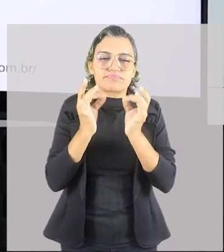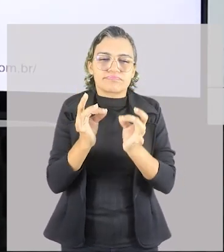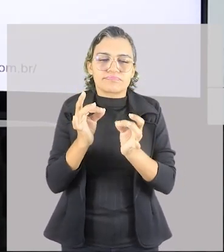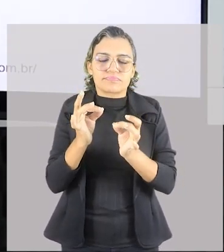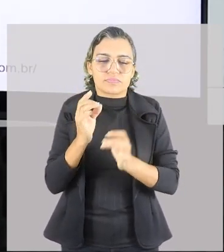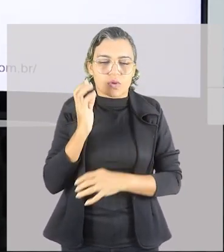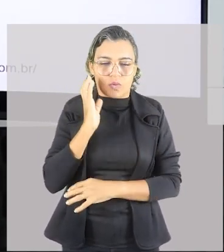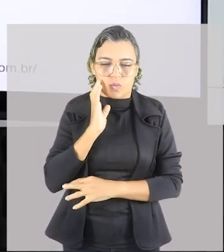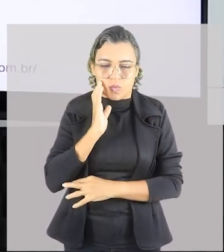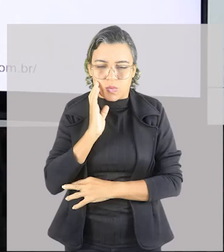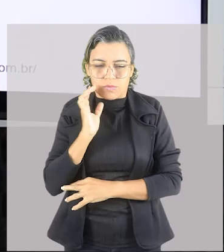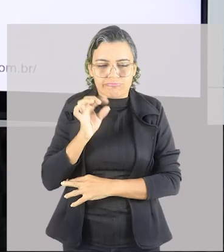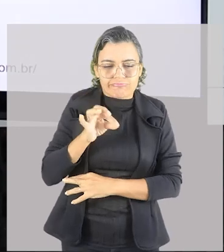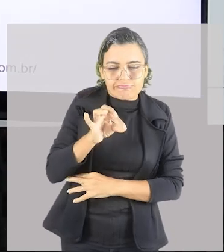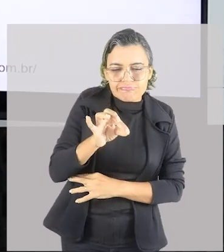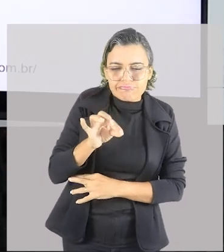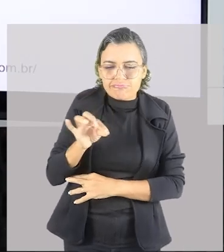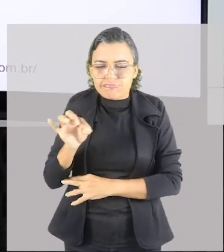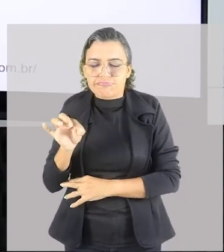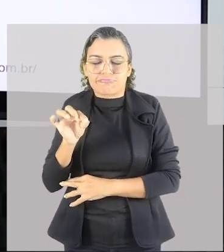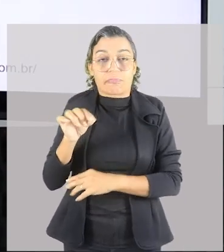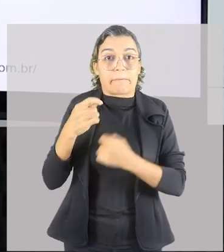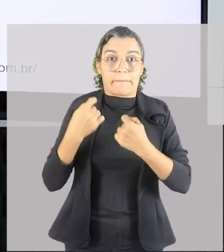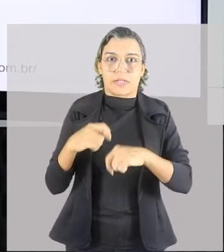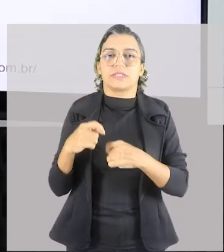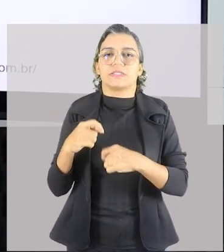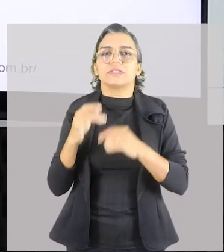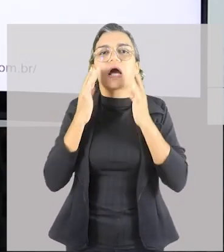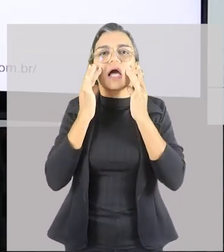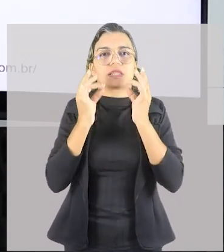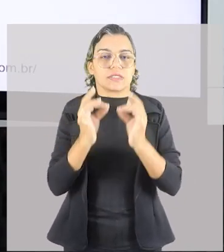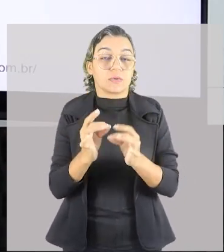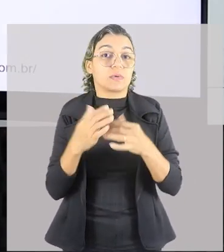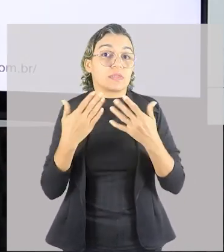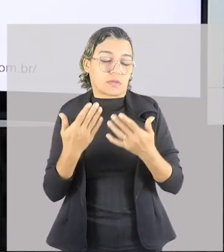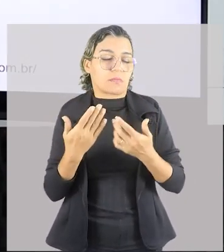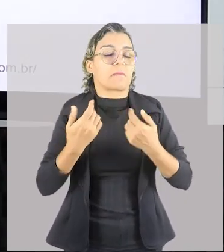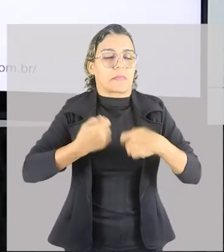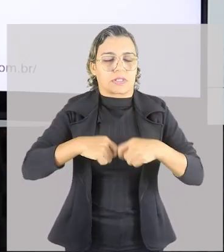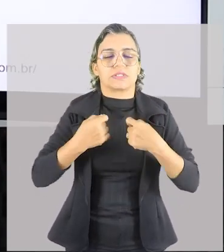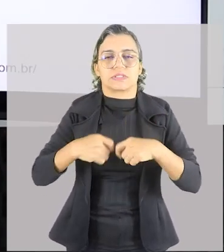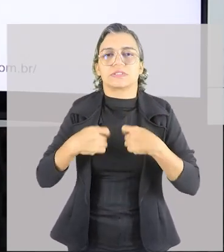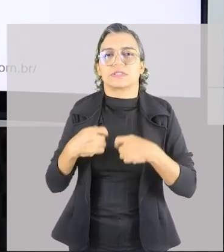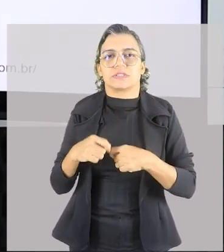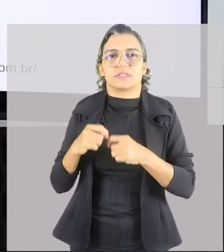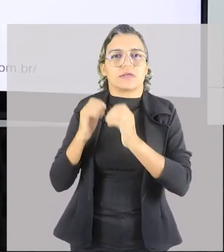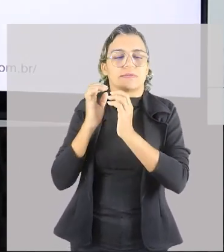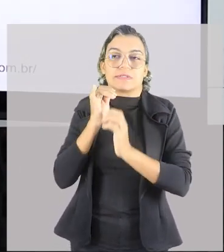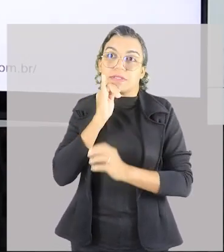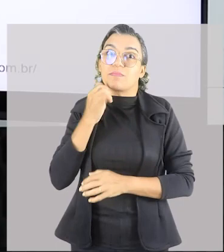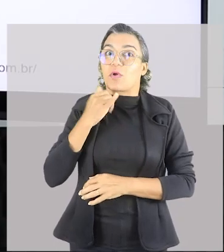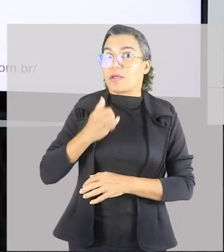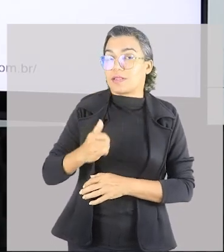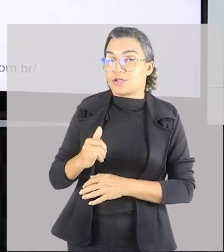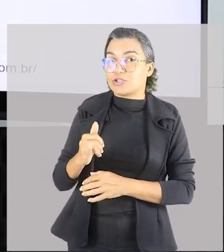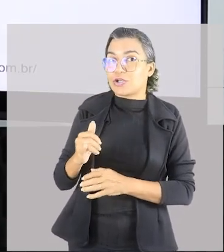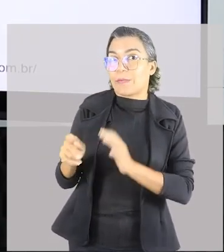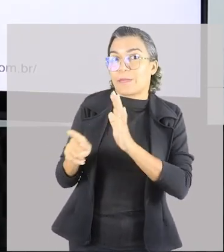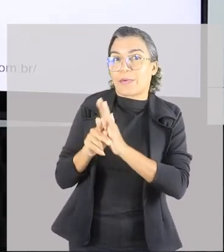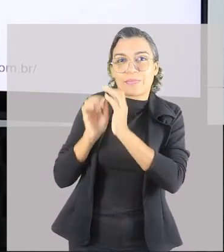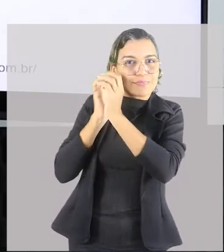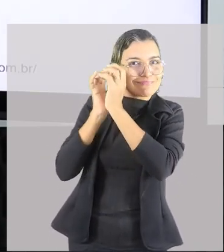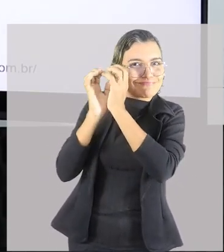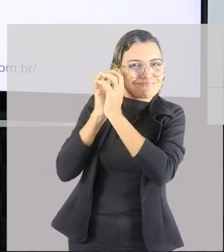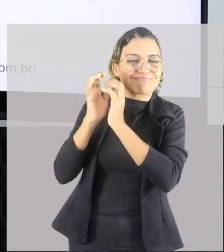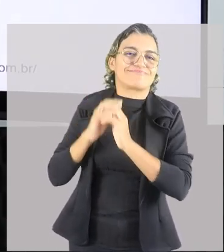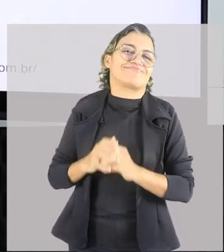concentrado naquela atividade. E a gente sabe que isso tudo vai requisitar gasto energético, beleza?